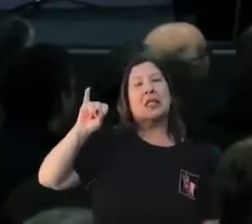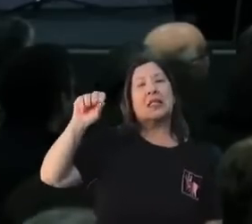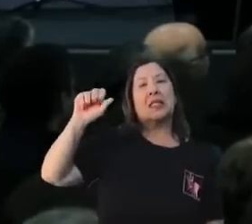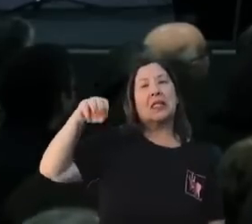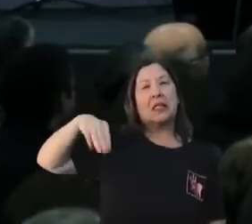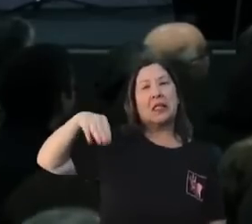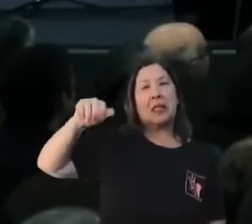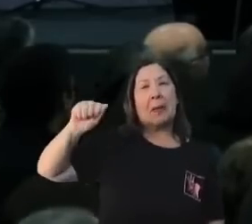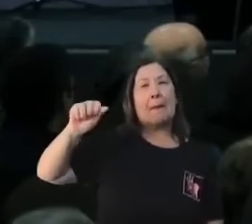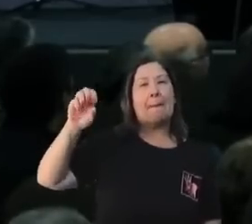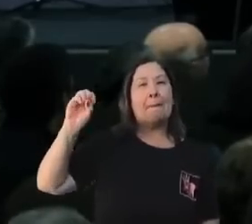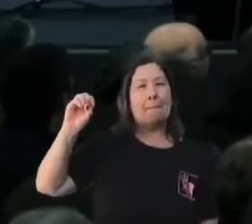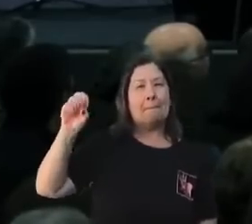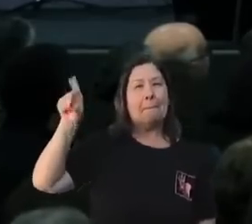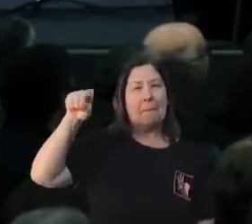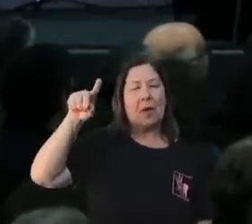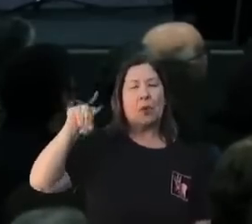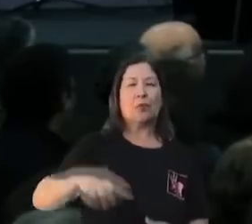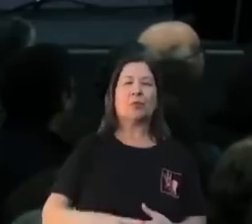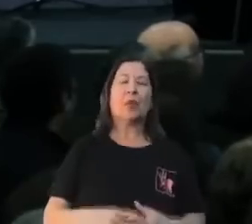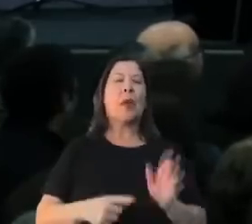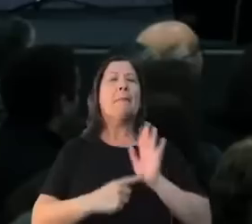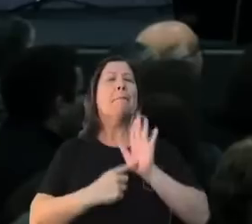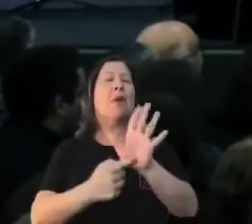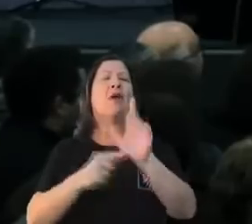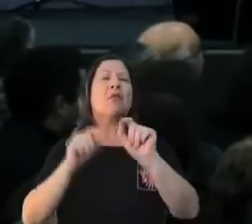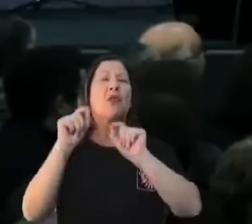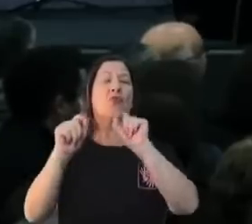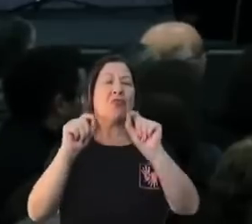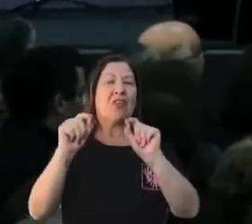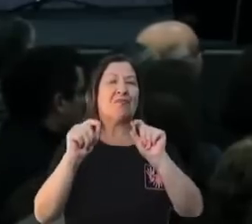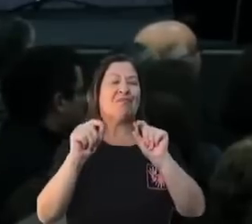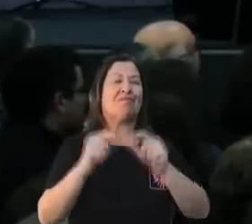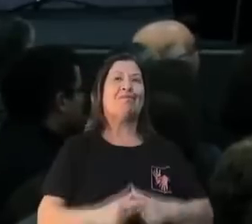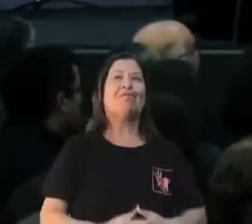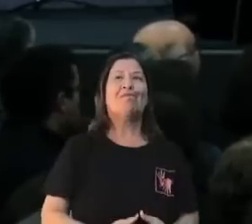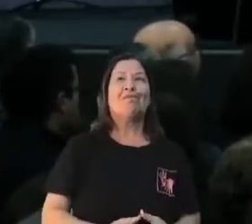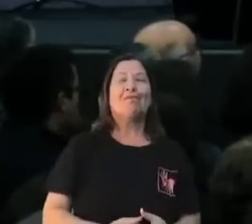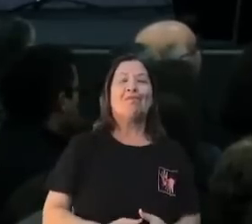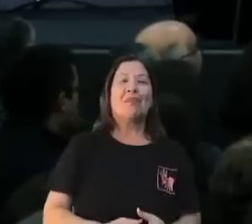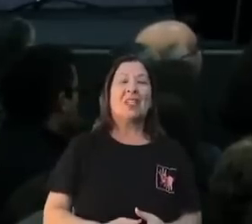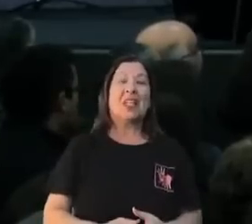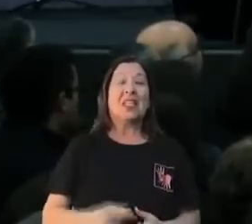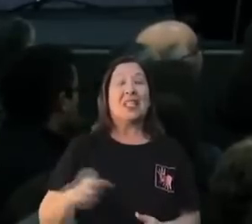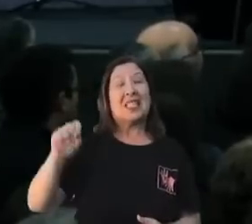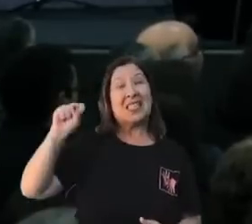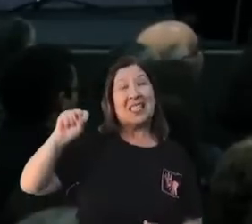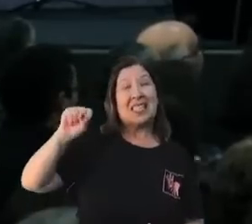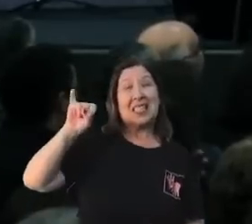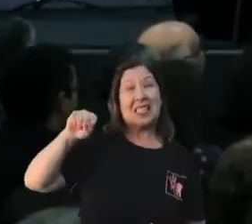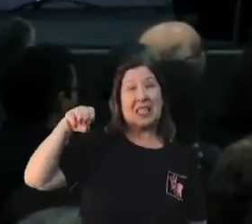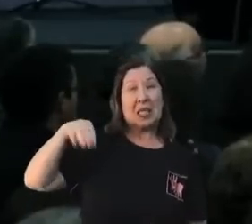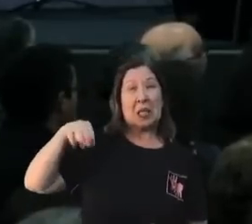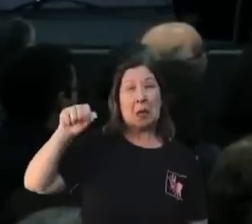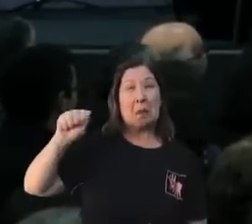traz um epíteto, um apelido, um adjetivo para ele: Simão o leproso. Isso me